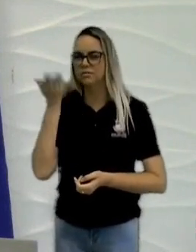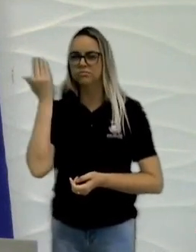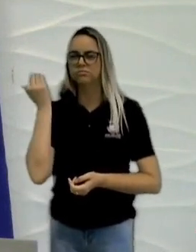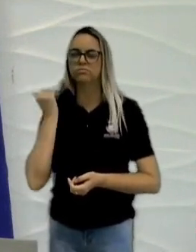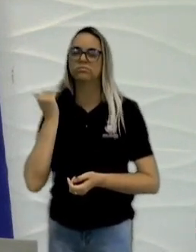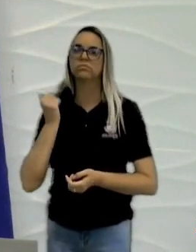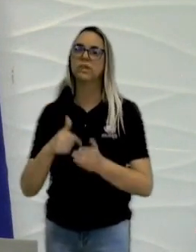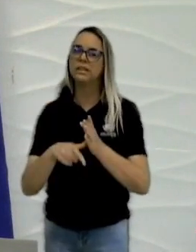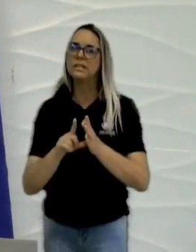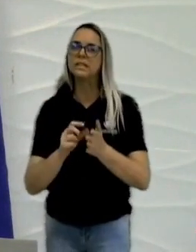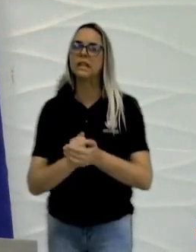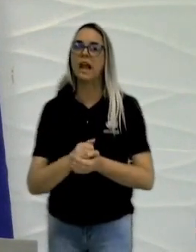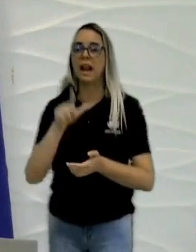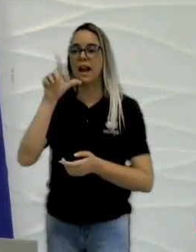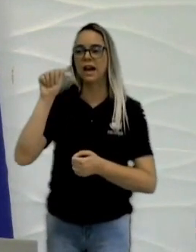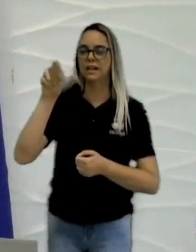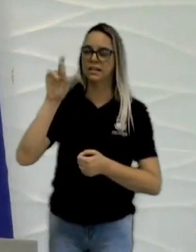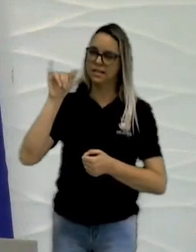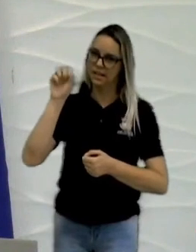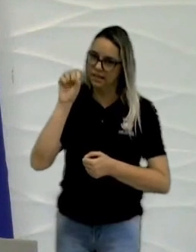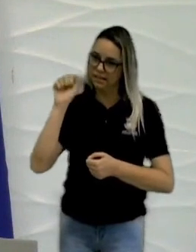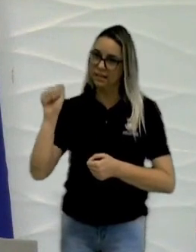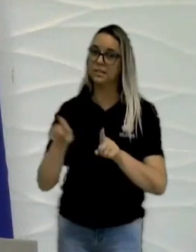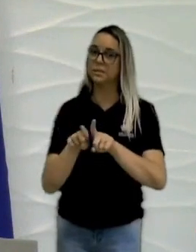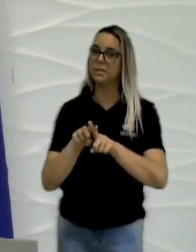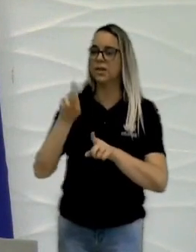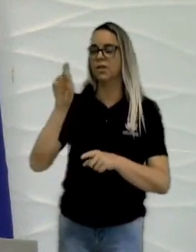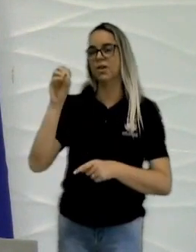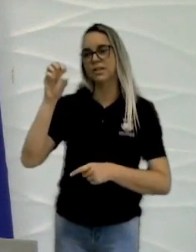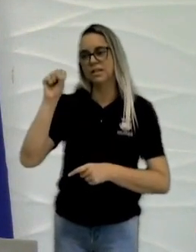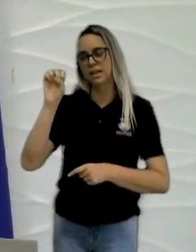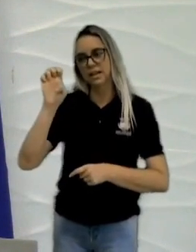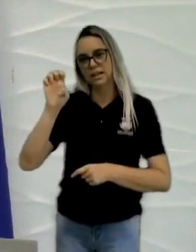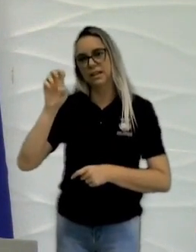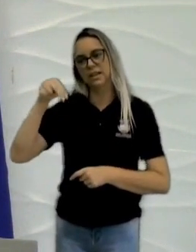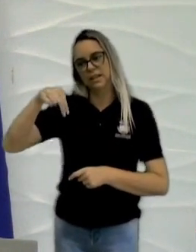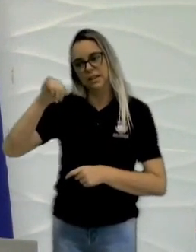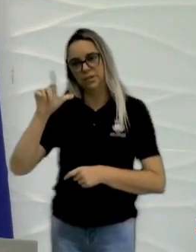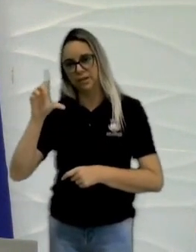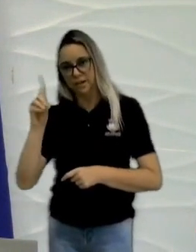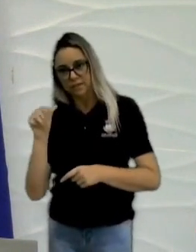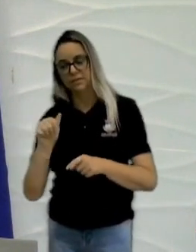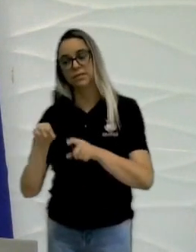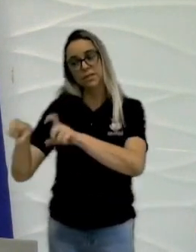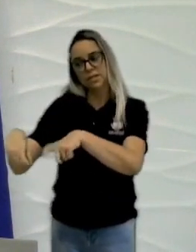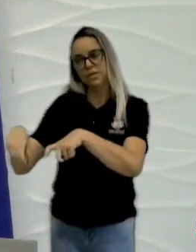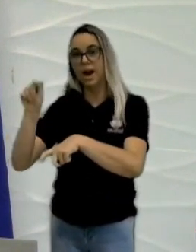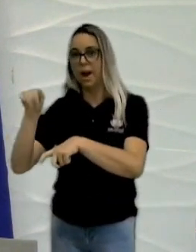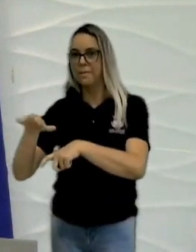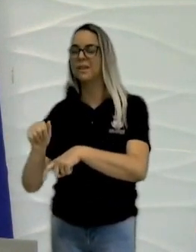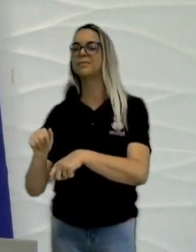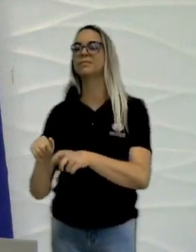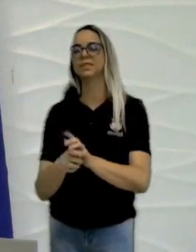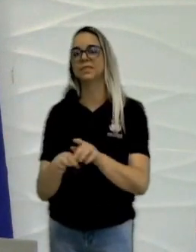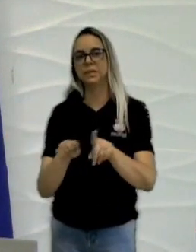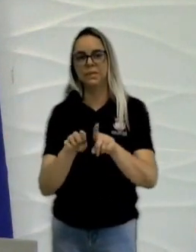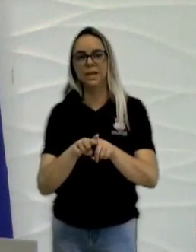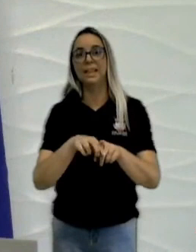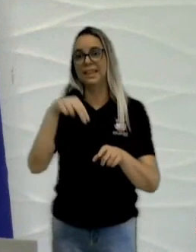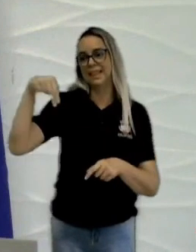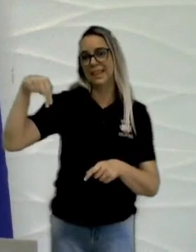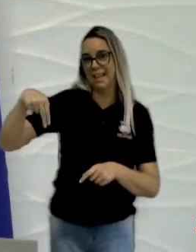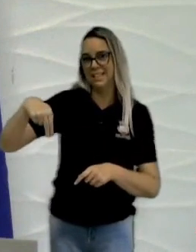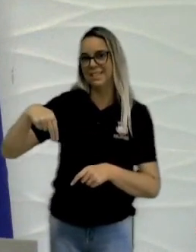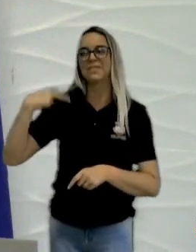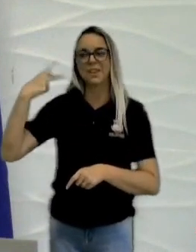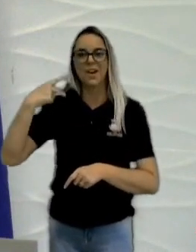à nossa amiga Larissa Barros, Rosenilda, lá do povoado do Gama. Neide do Hospital, nossa vereadora